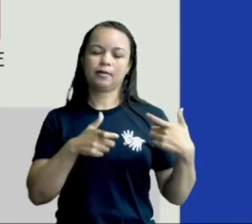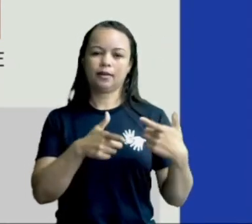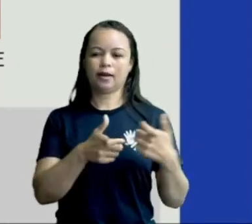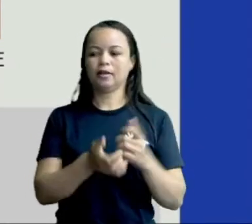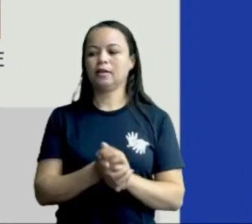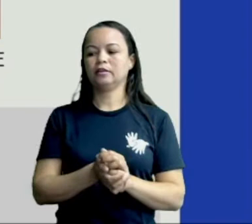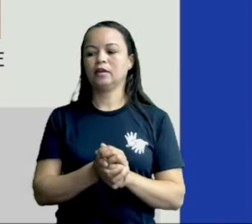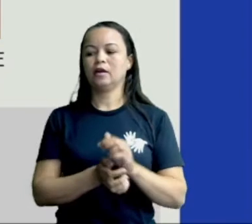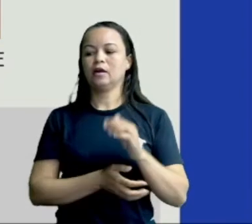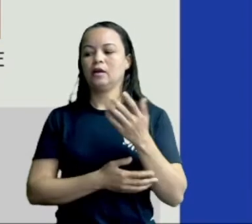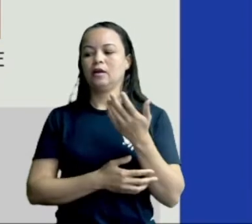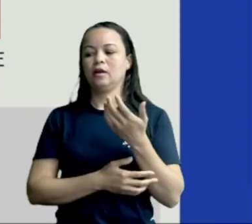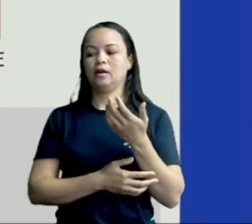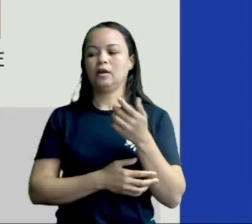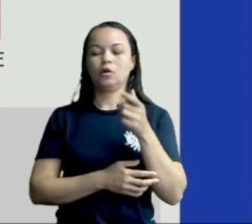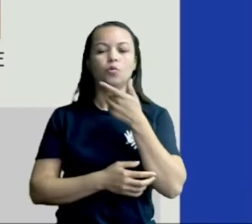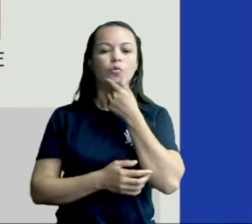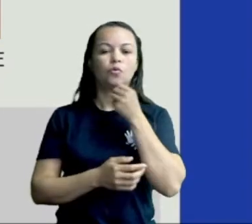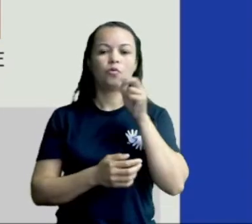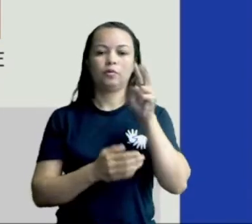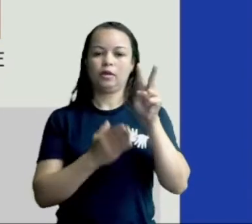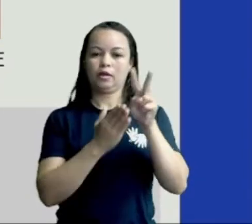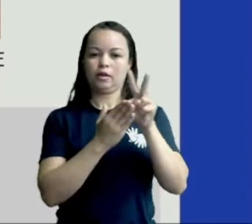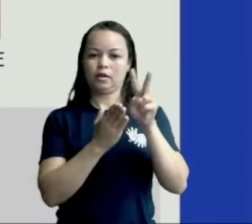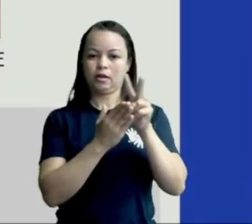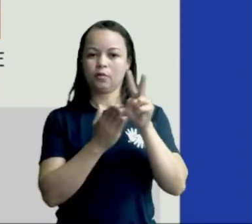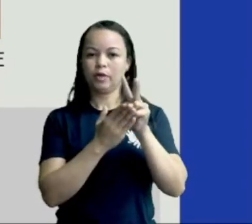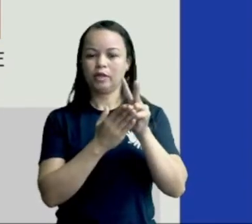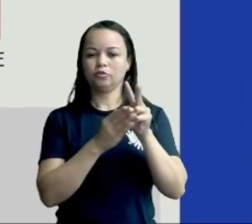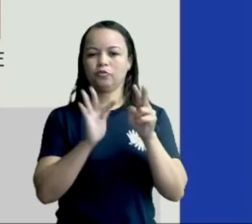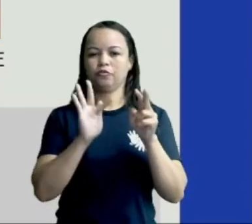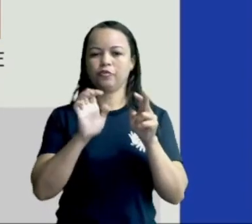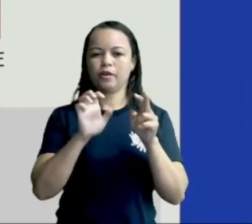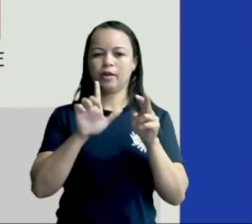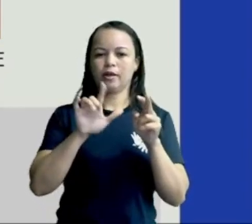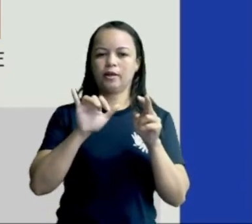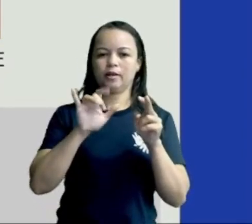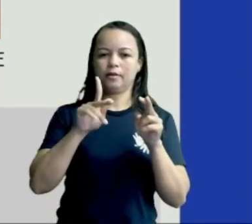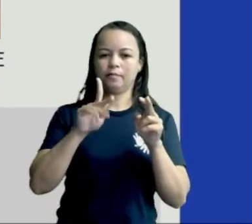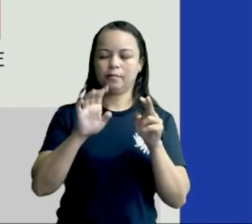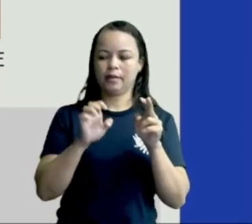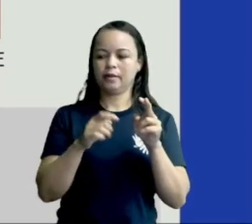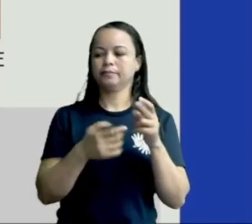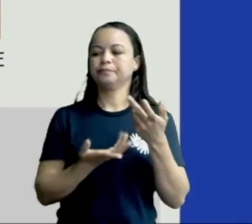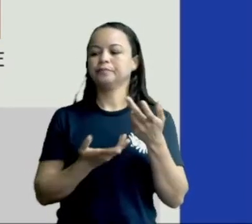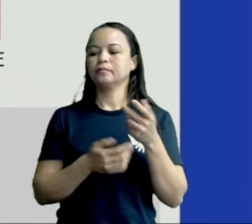Felipe Camarão, ele era um índio, ele era daqui do Brasil, né? André Vidal de Negreiros e